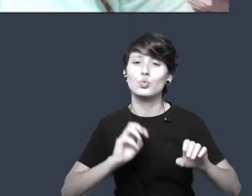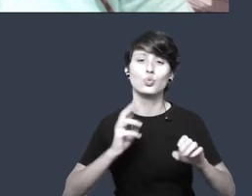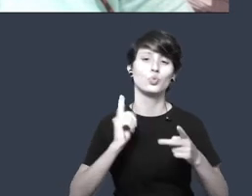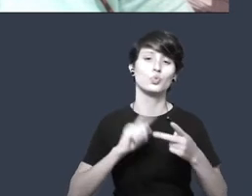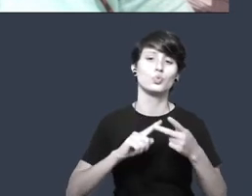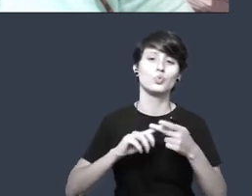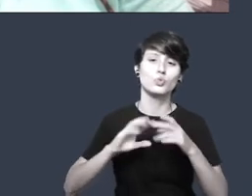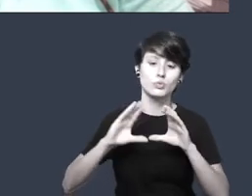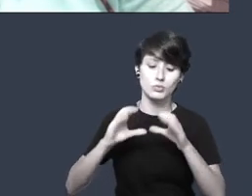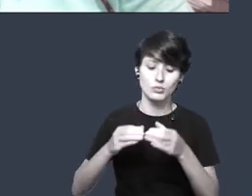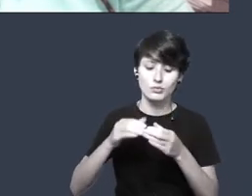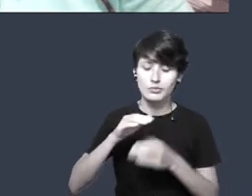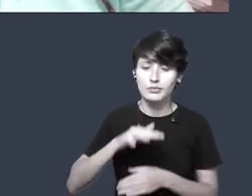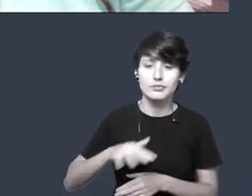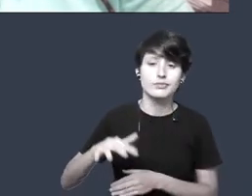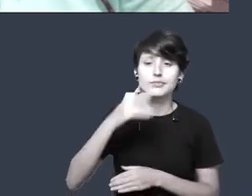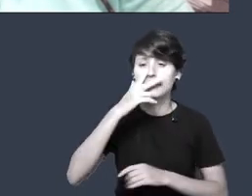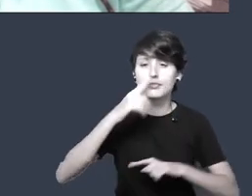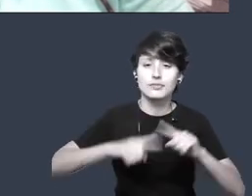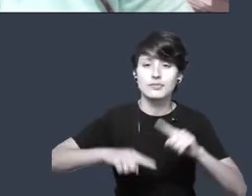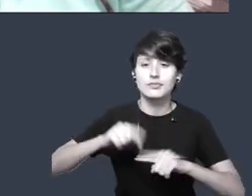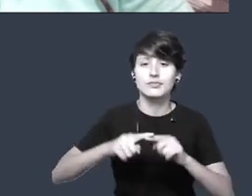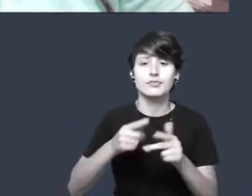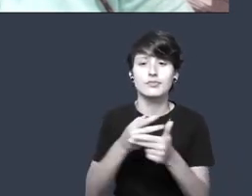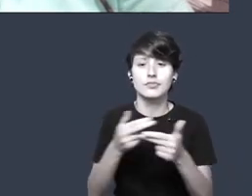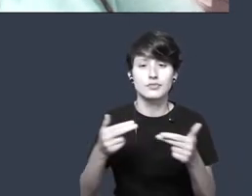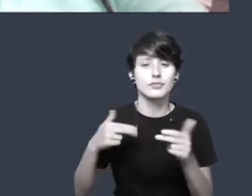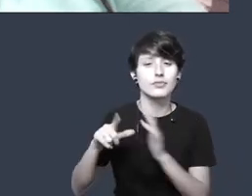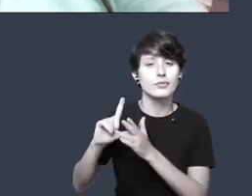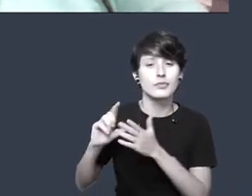grupos que estão trabalhando mais com ferramentas como o que eu falei